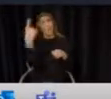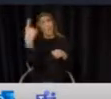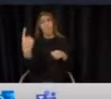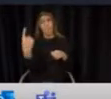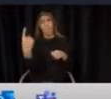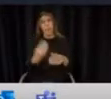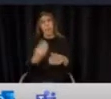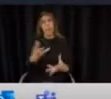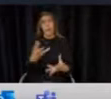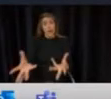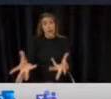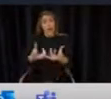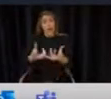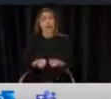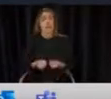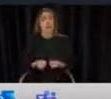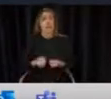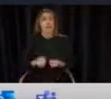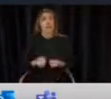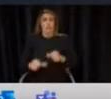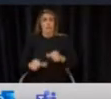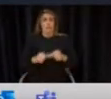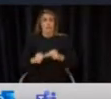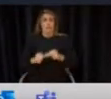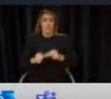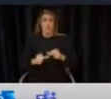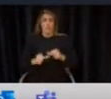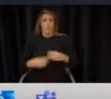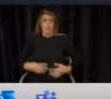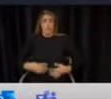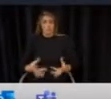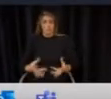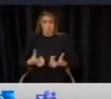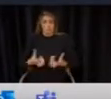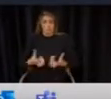o transplante. Próximo, por favor.